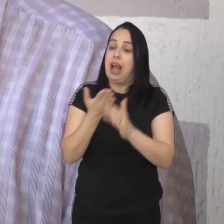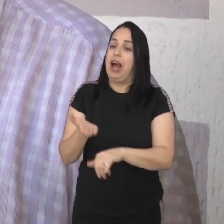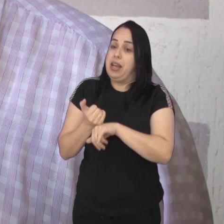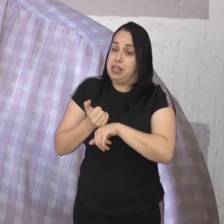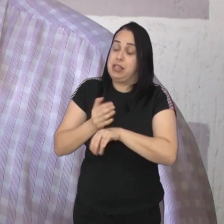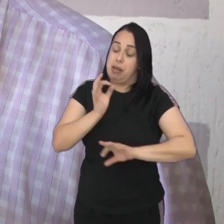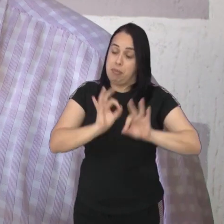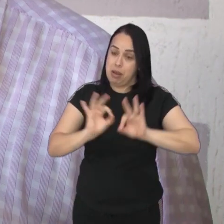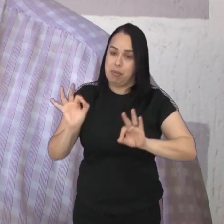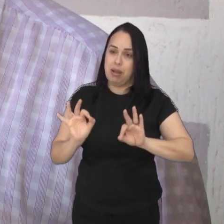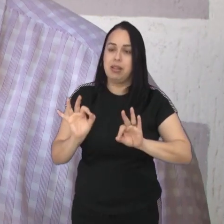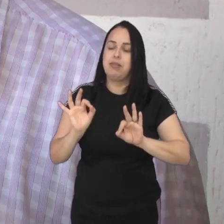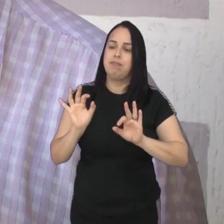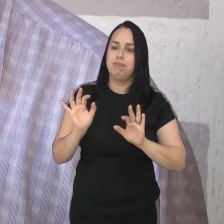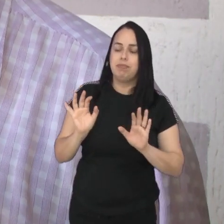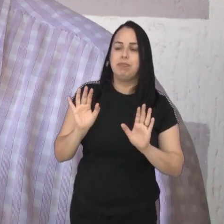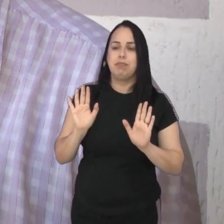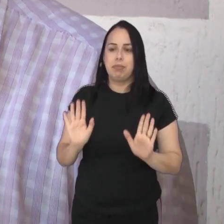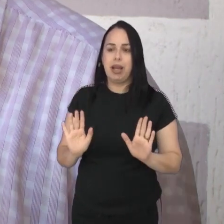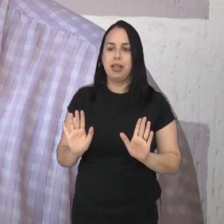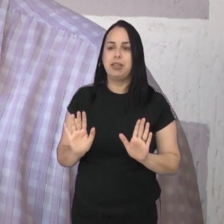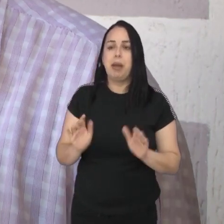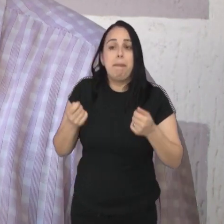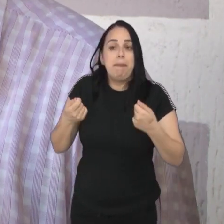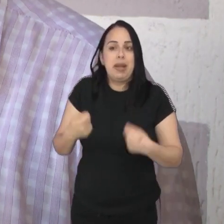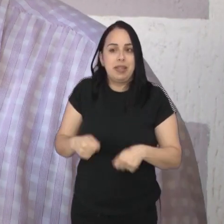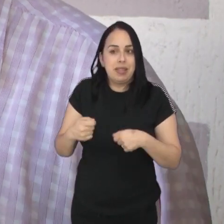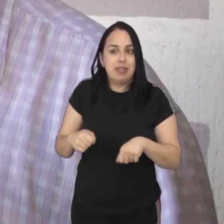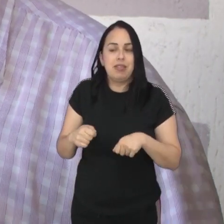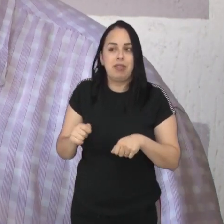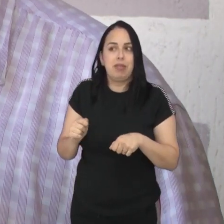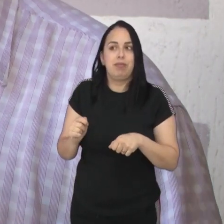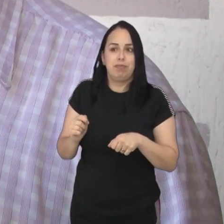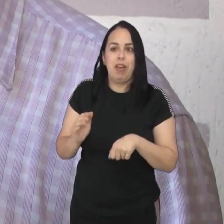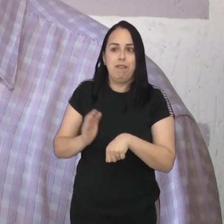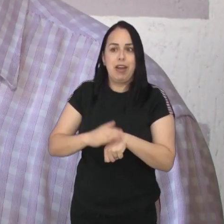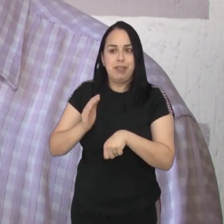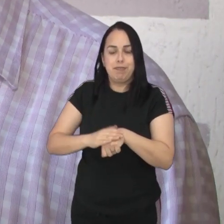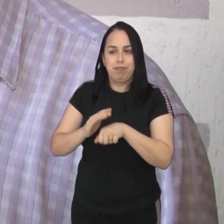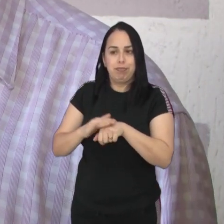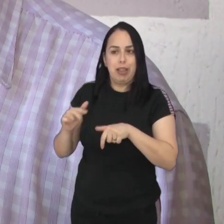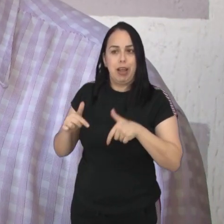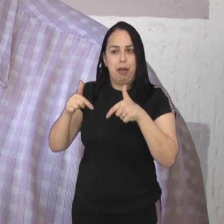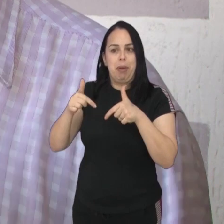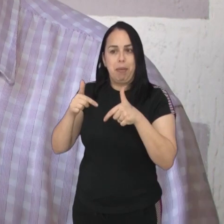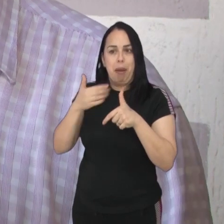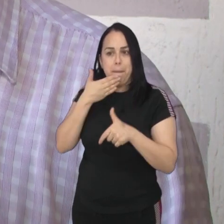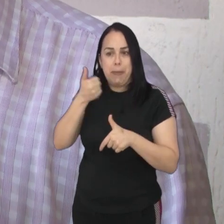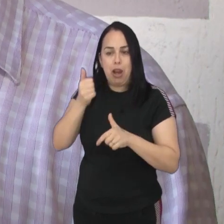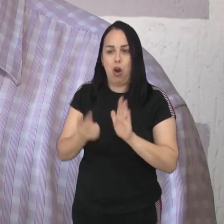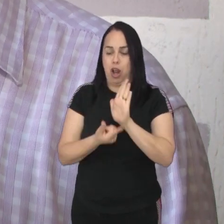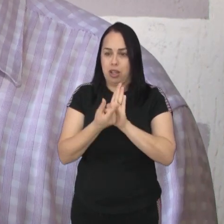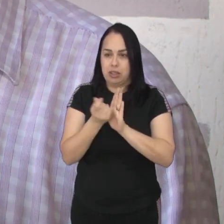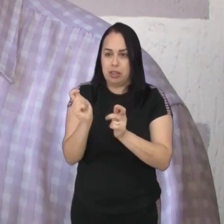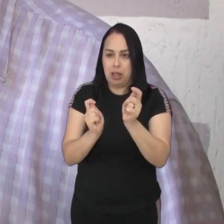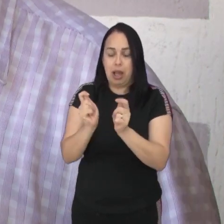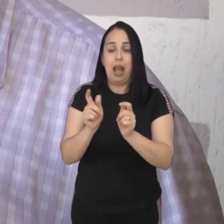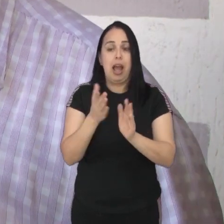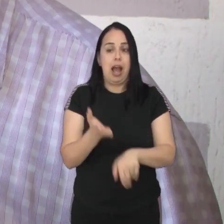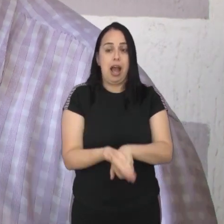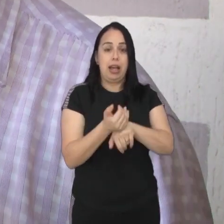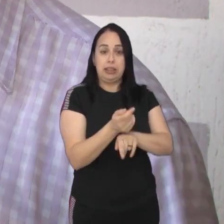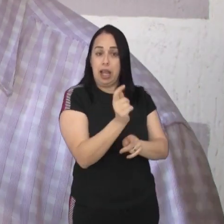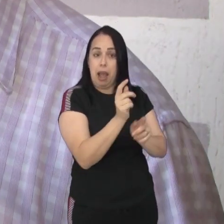isso. Agora, de qualquer maneira, independente de estar preparado ou não, você tem que tomar algumas iniciativas para poder melhorar isso. Como,